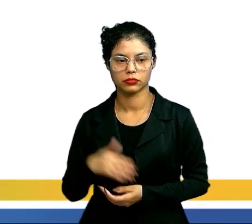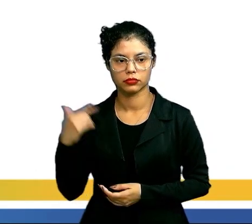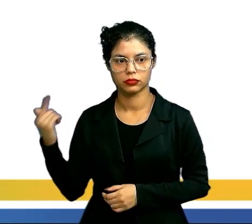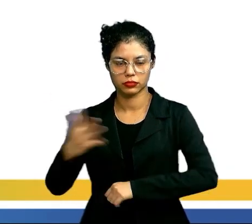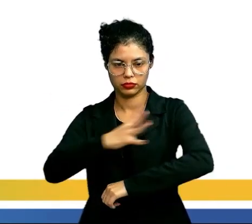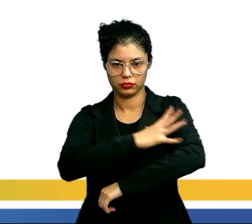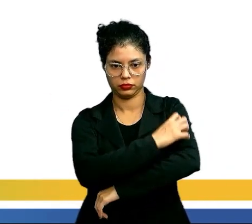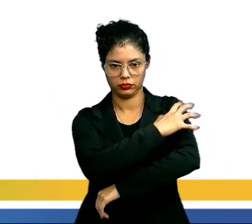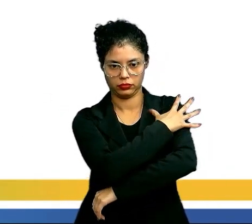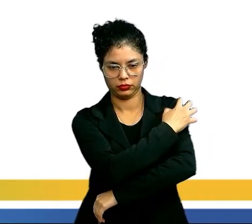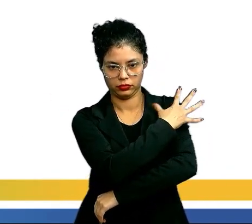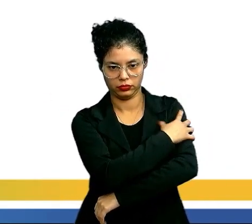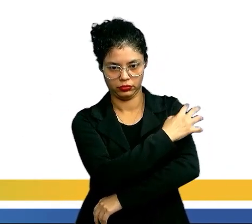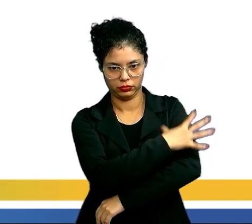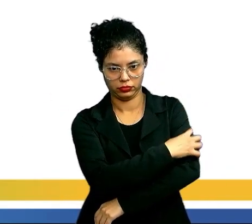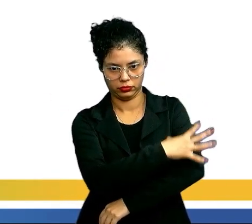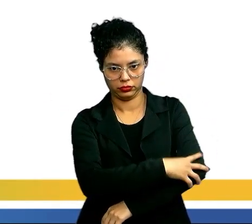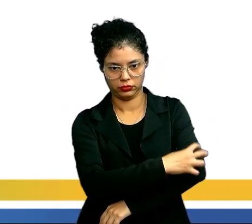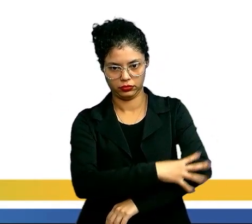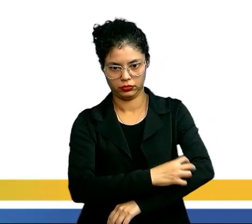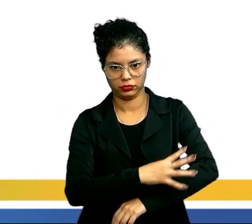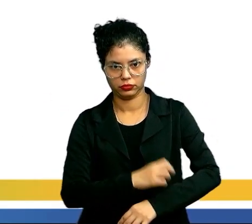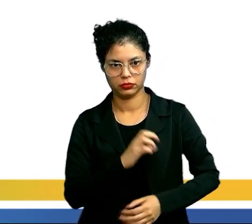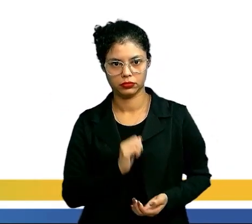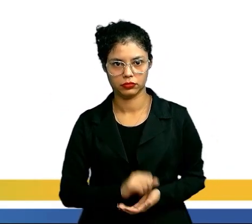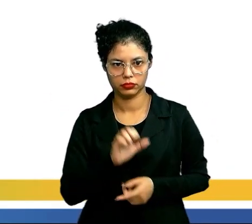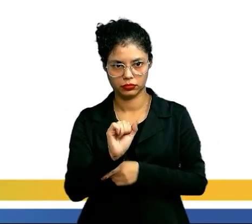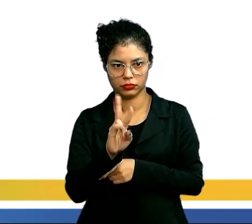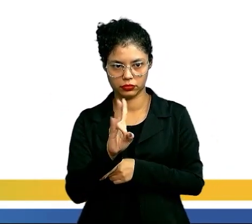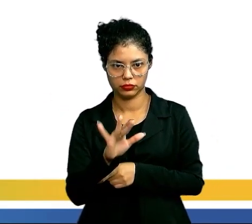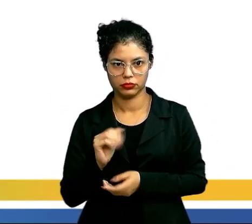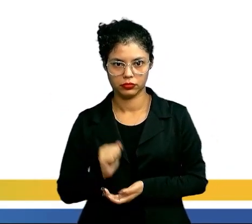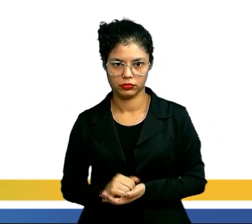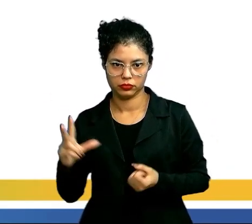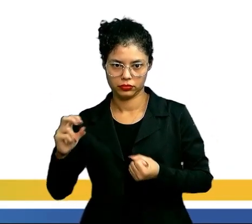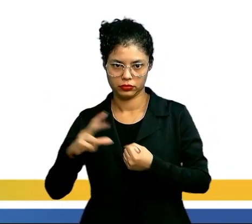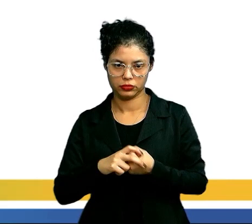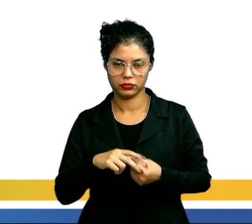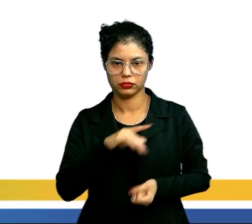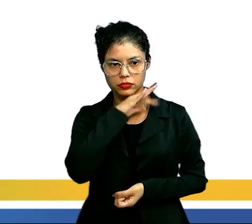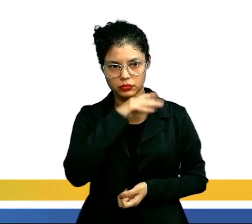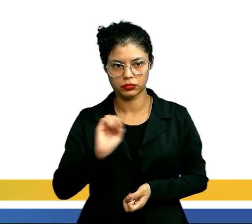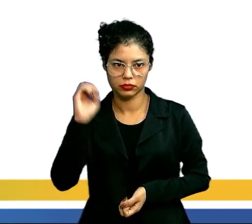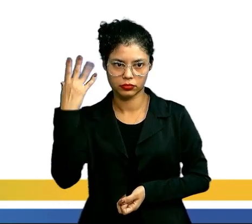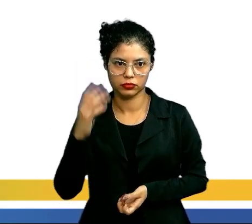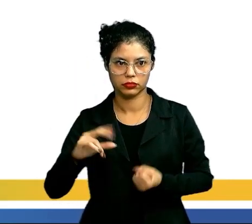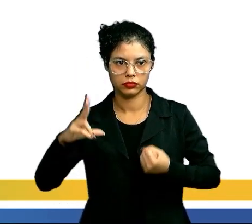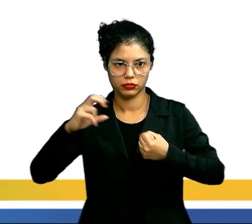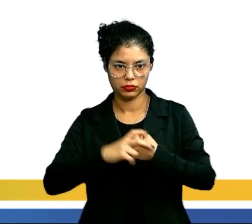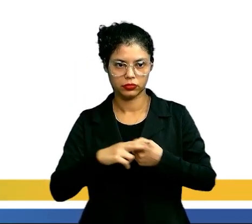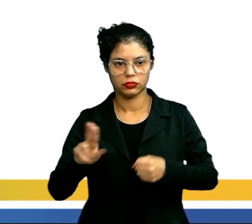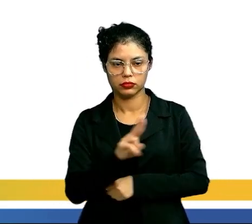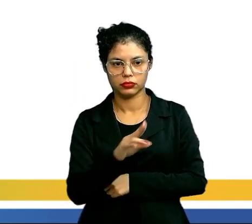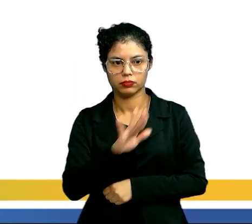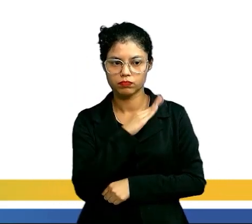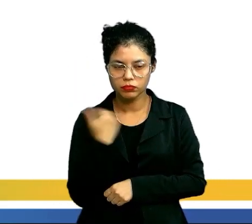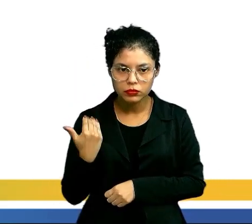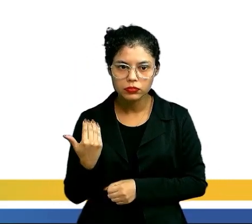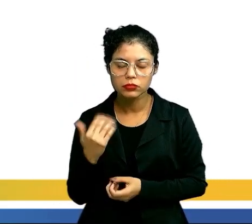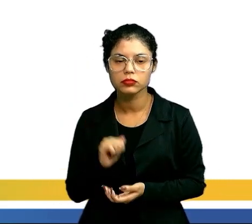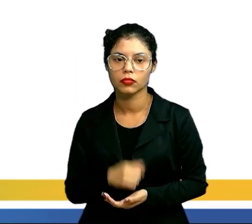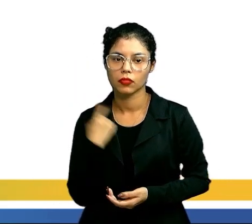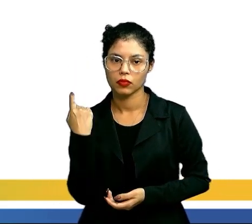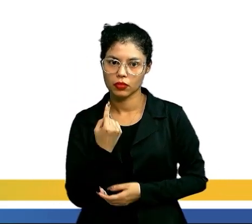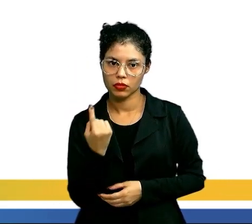Próxima doença é o sarampo. Ele é uma doença infecciosa grave, causada por um vírus e pode ser